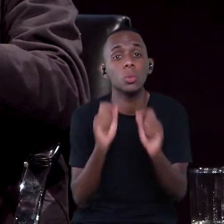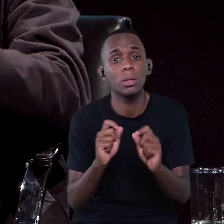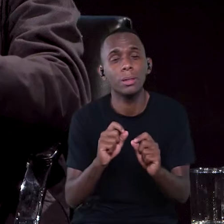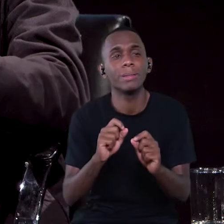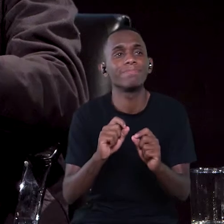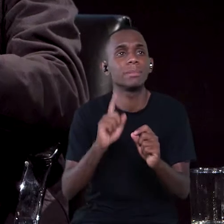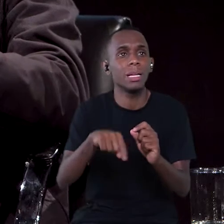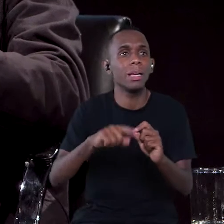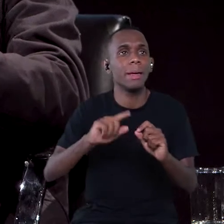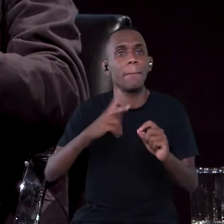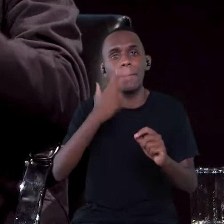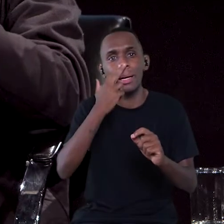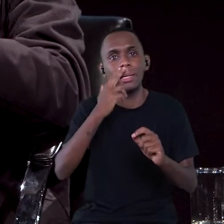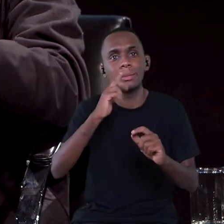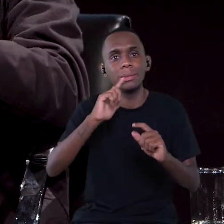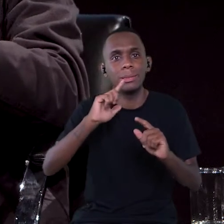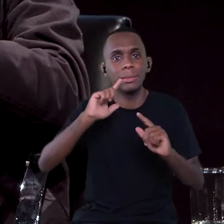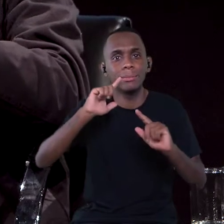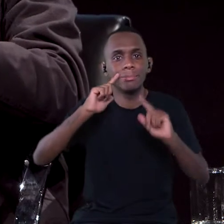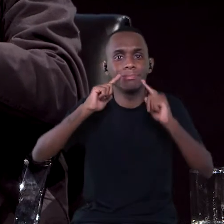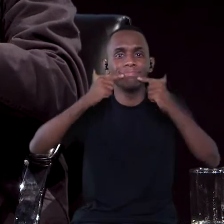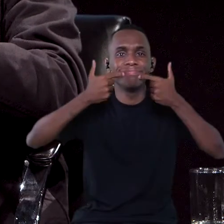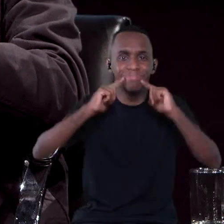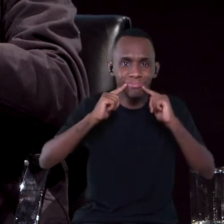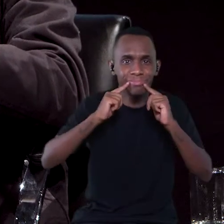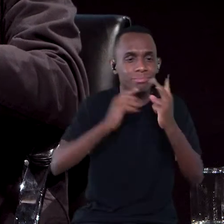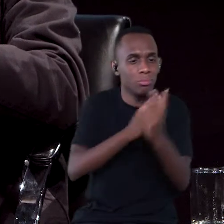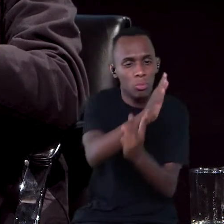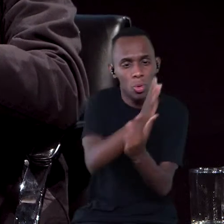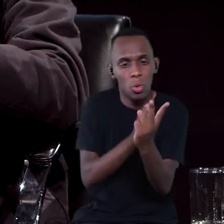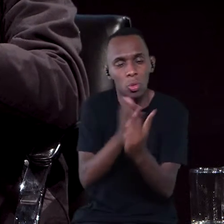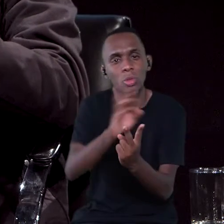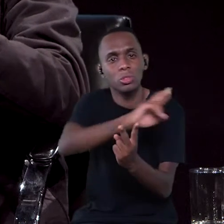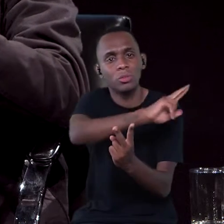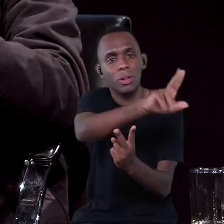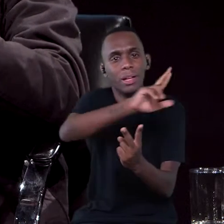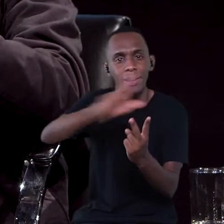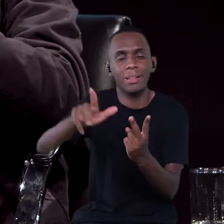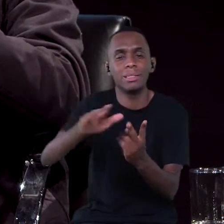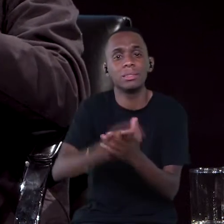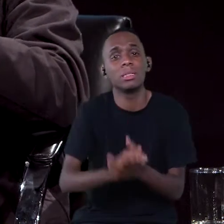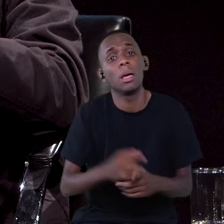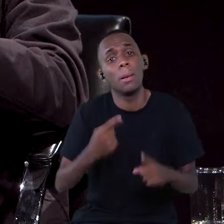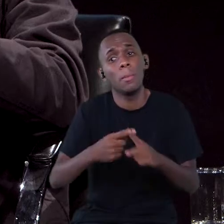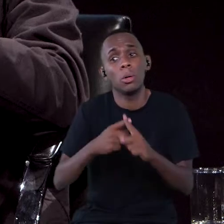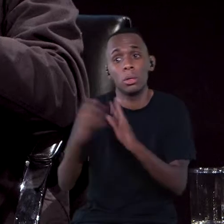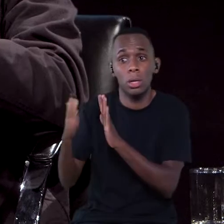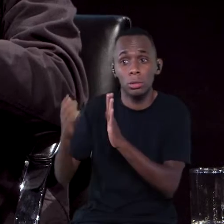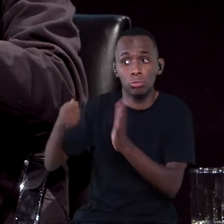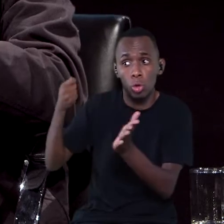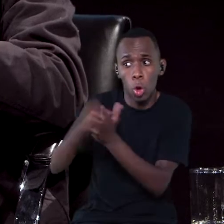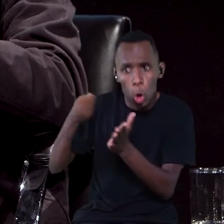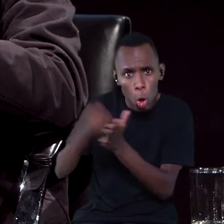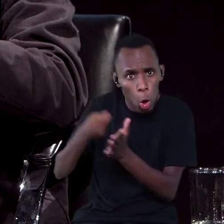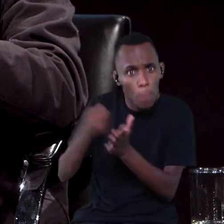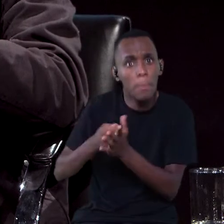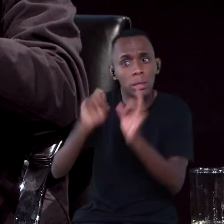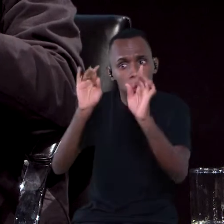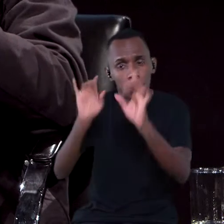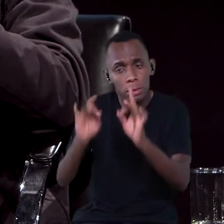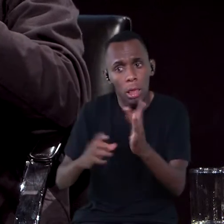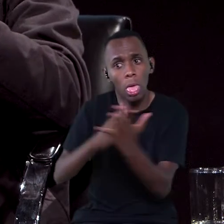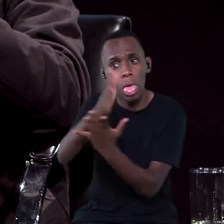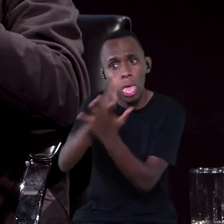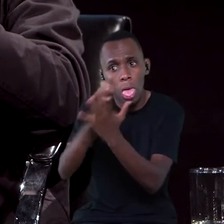aí de bipolar. Porque, por um lado, o início dos anos 2000 vem cobrando uma especialização dos profissionais, a ideia